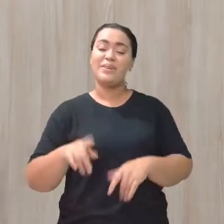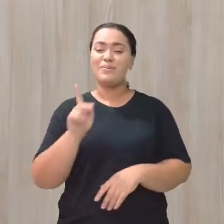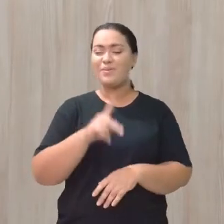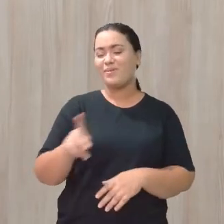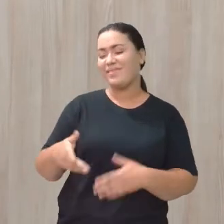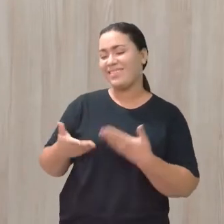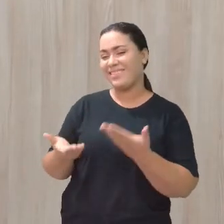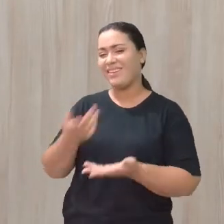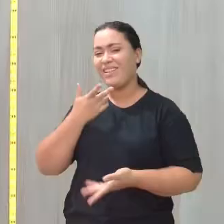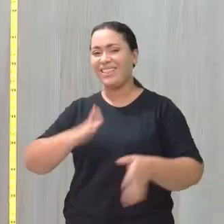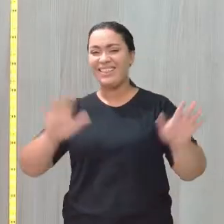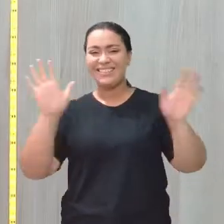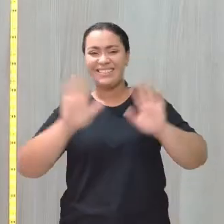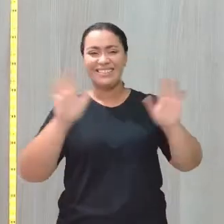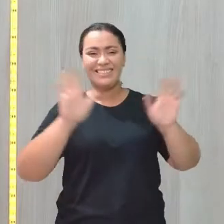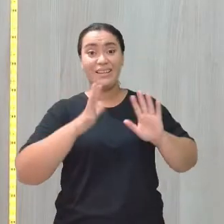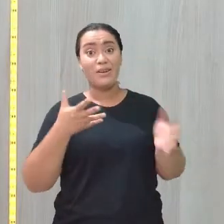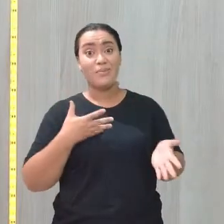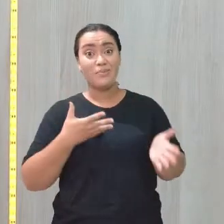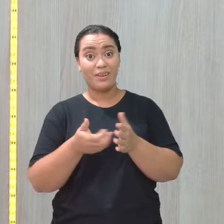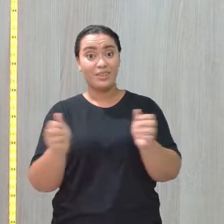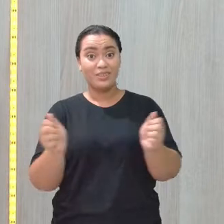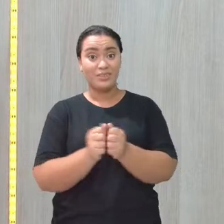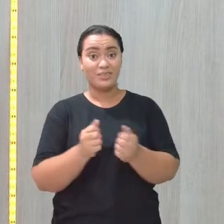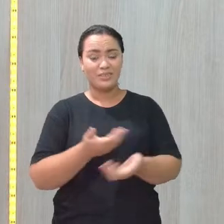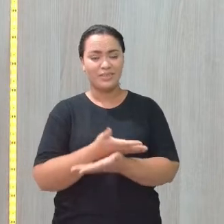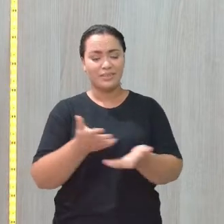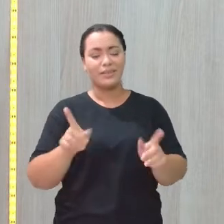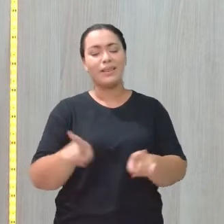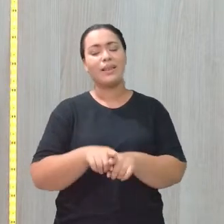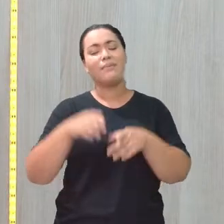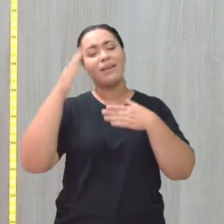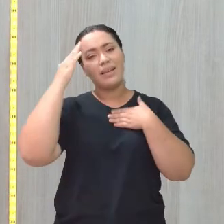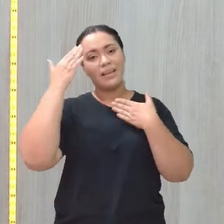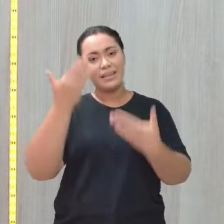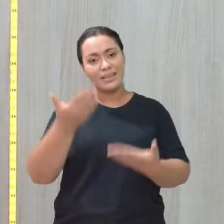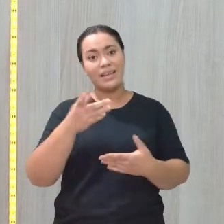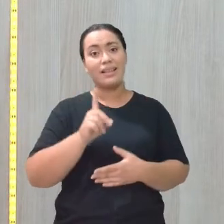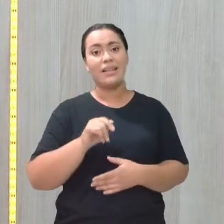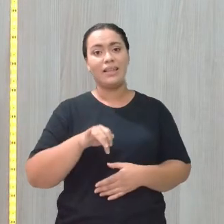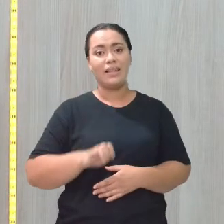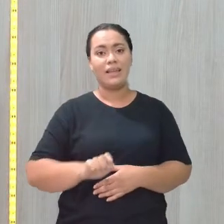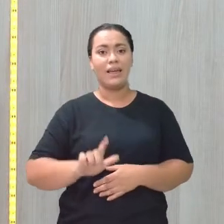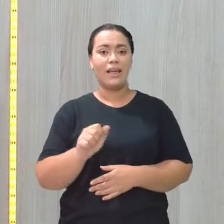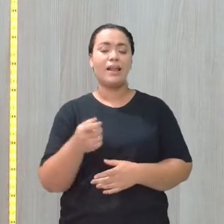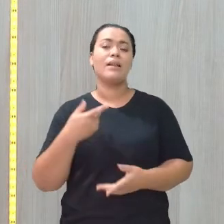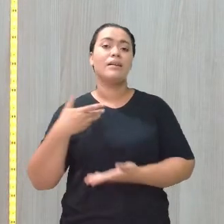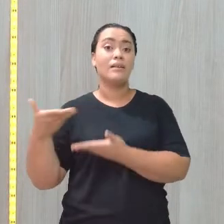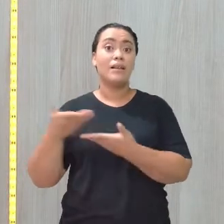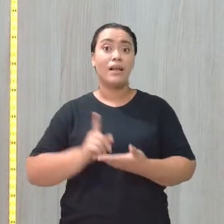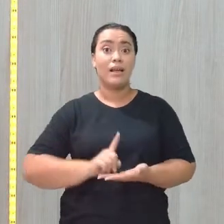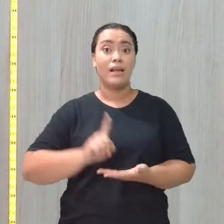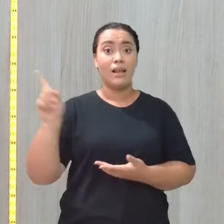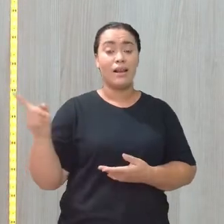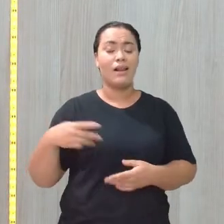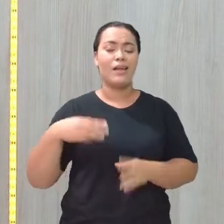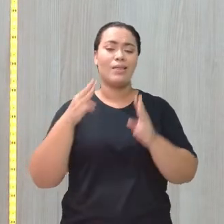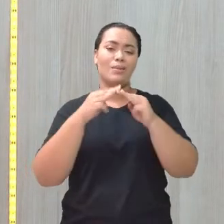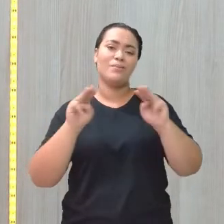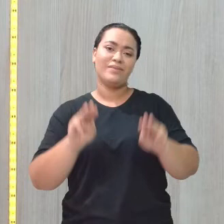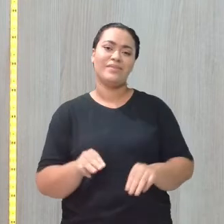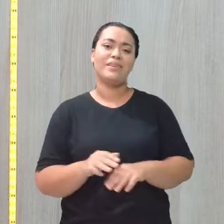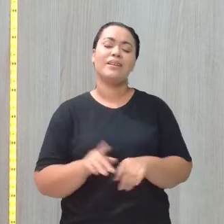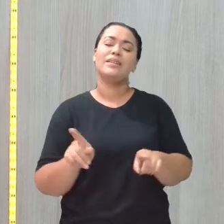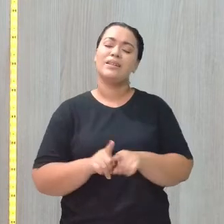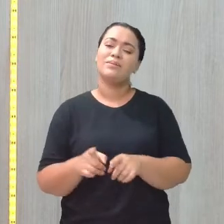professora Cláudia. Tchau, tchau, pessoal. Maravilhoso estar com vocês. Já agradeço a Daniela por toda a atenção, pela nossa recepção. E estamos aí